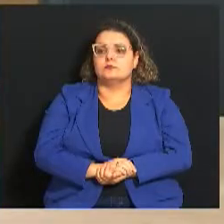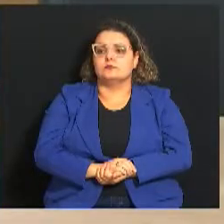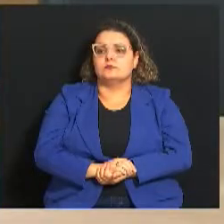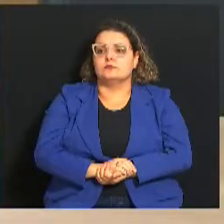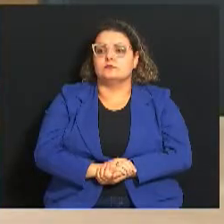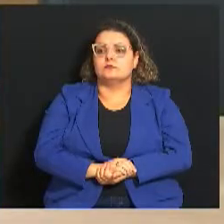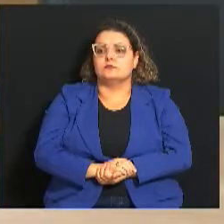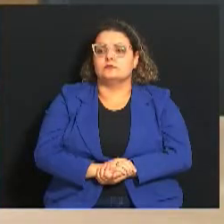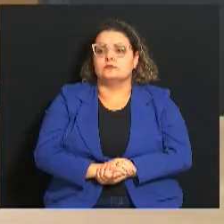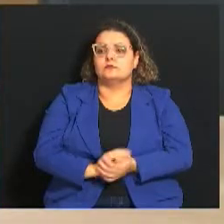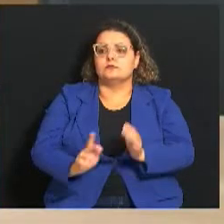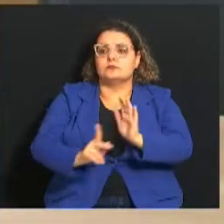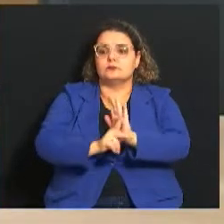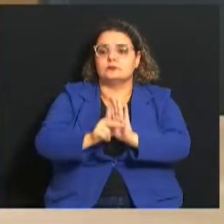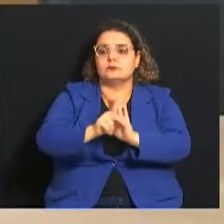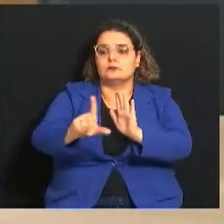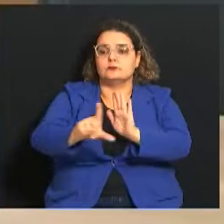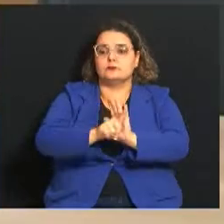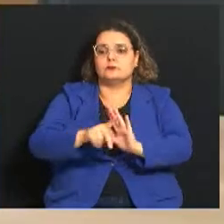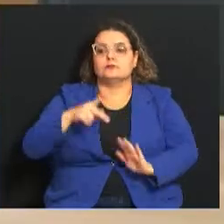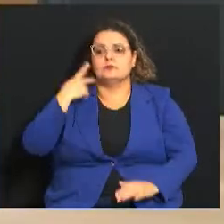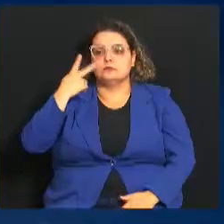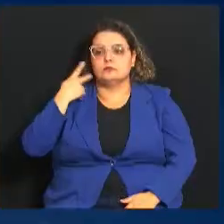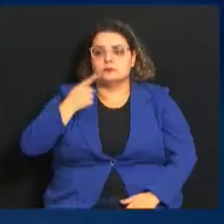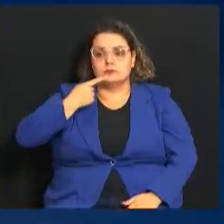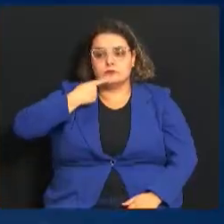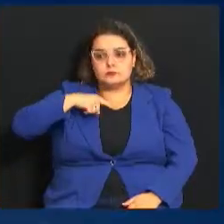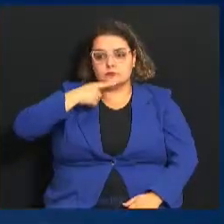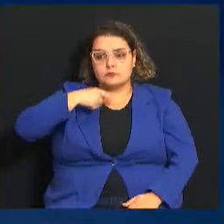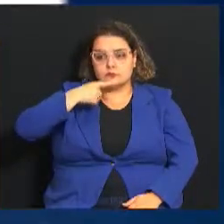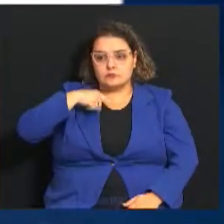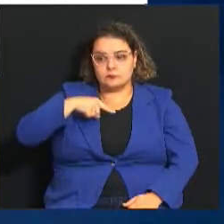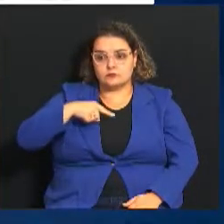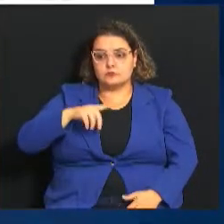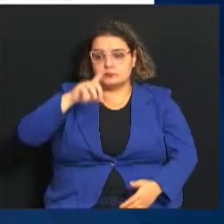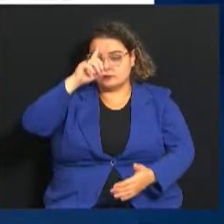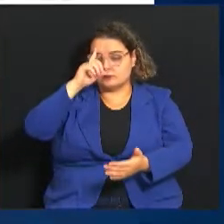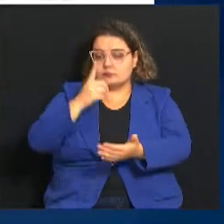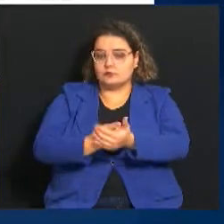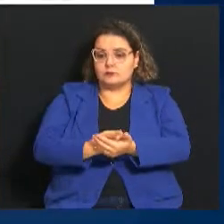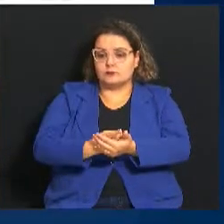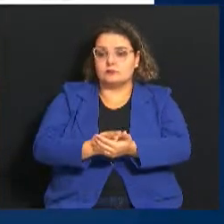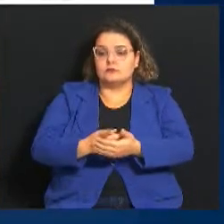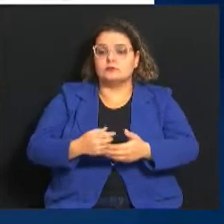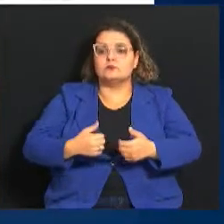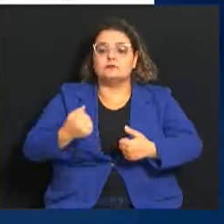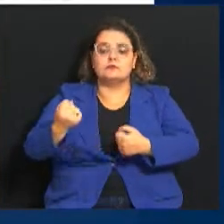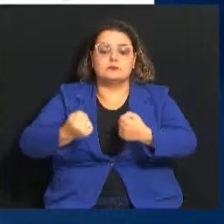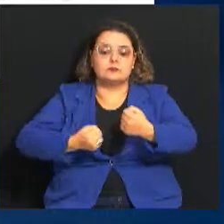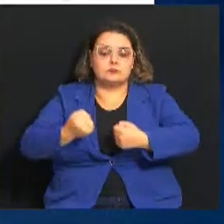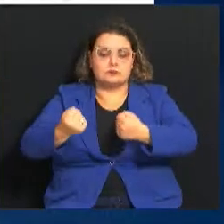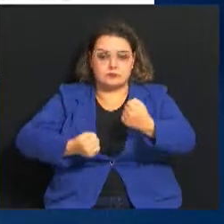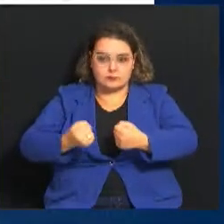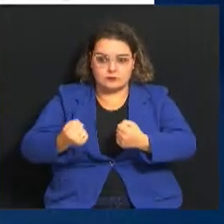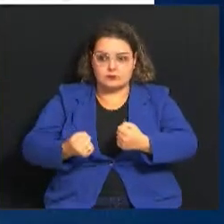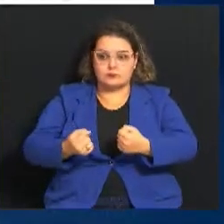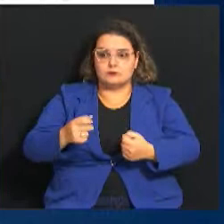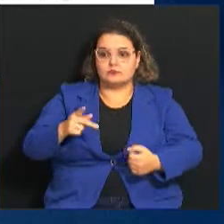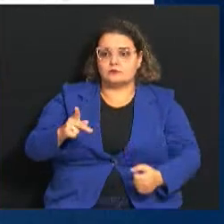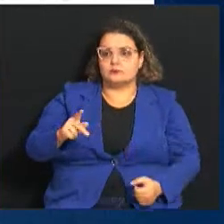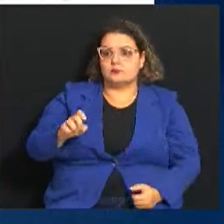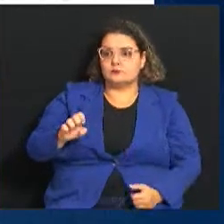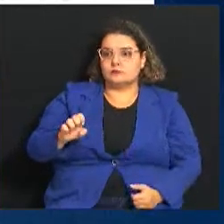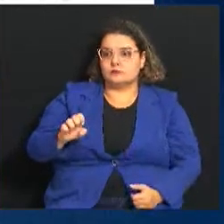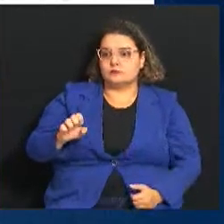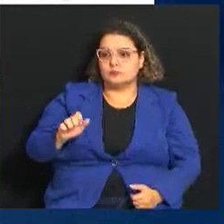O projeto de lei de autoria do vereador Eduardo Magoga determina que os veículos que prestam serviço ao PAI, Programa de